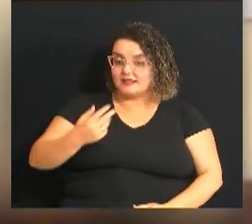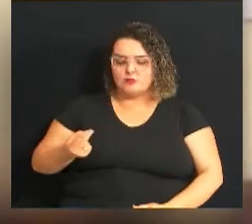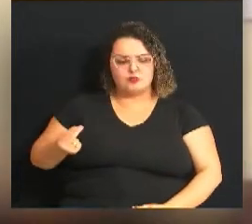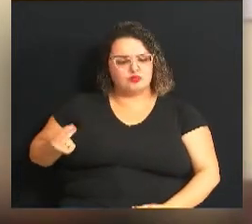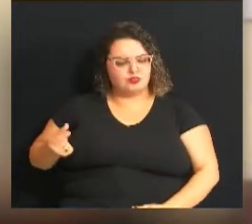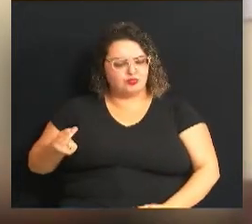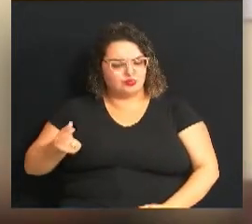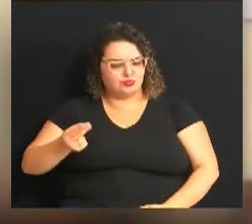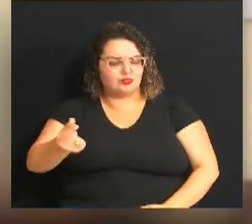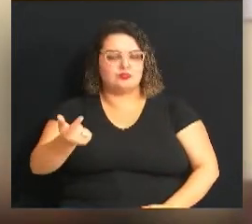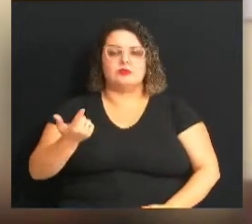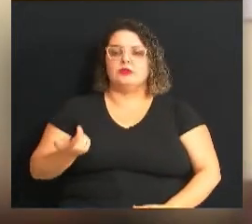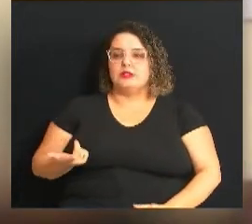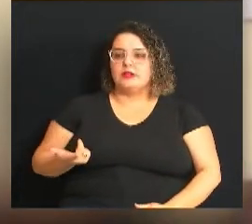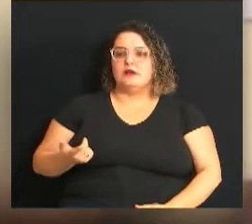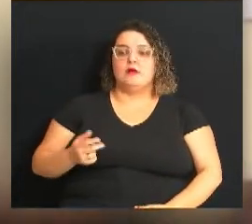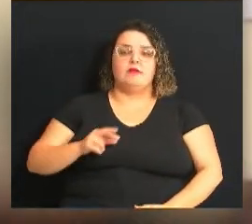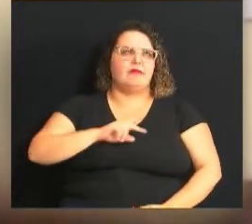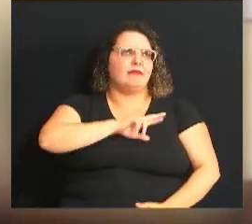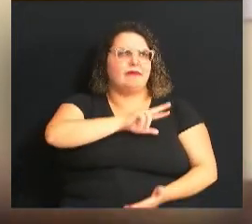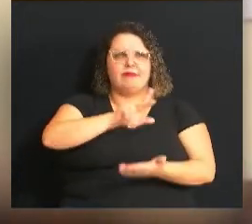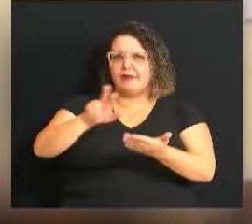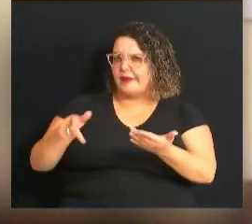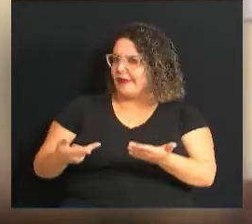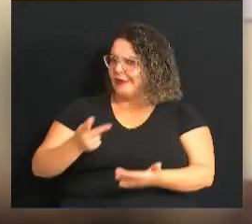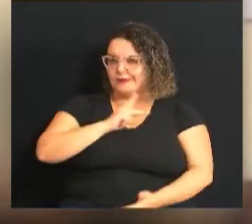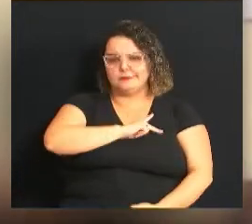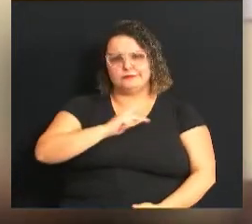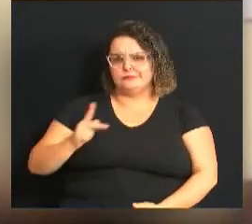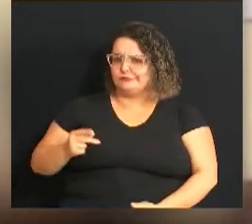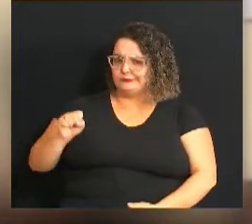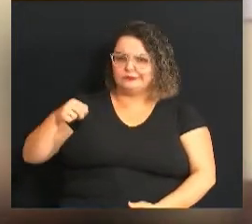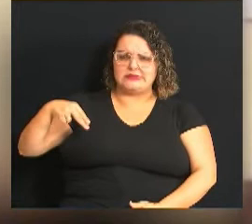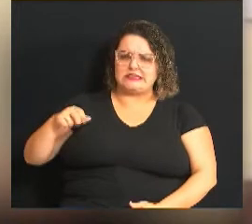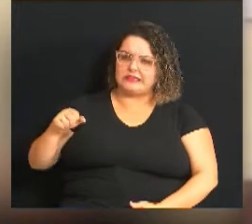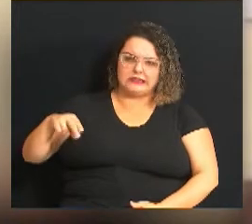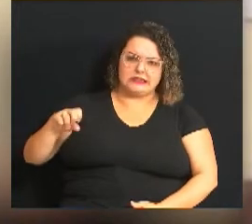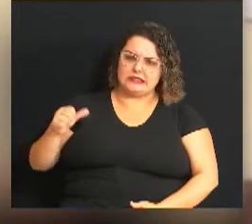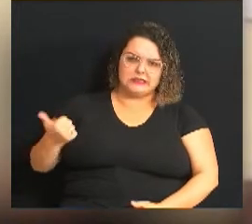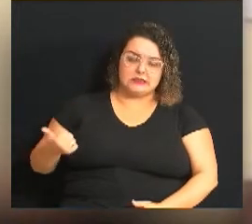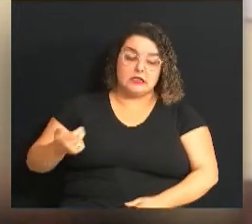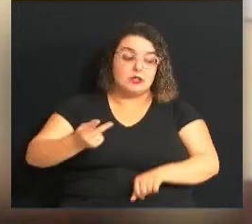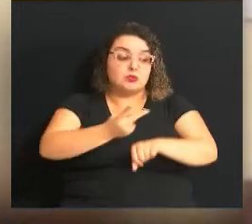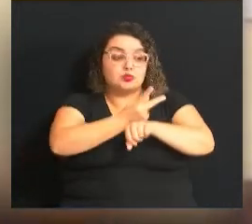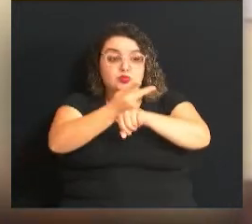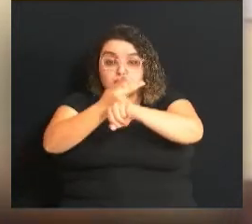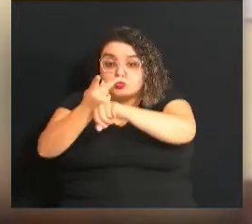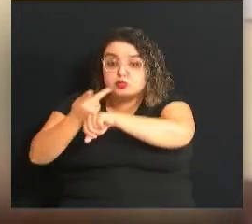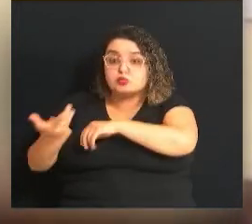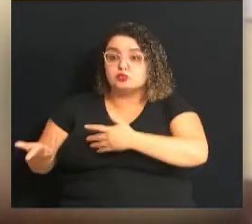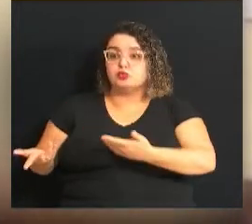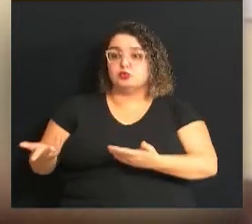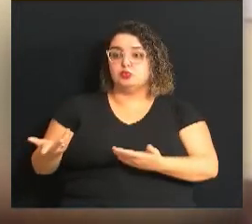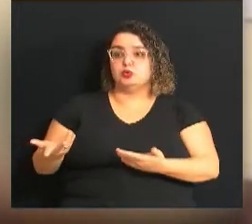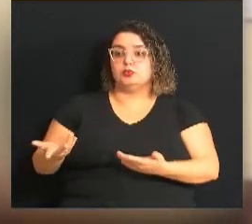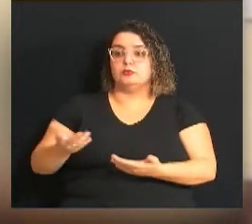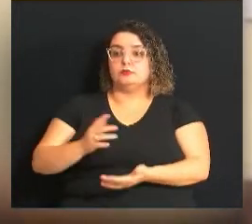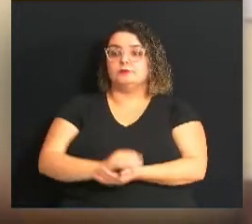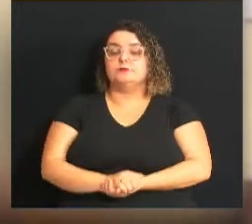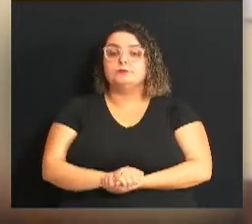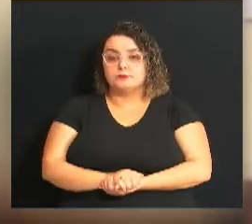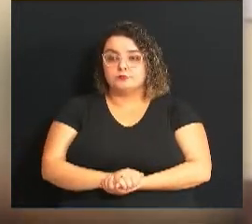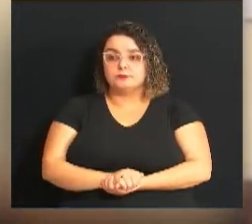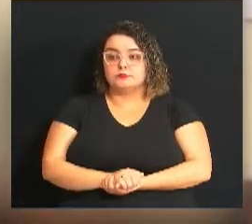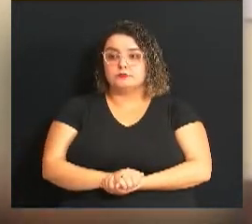né, passaram tantos presidentes da Sanasa, tantos anos buscando aí a rede